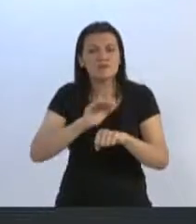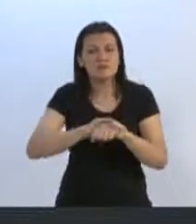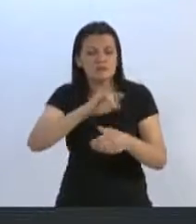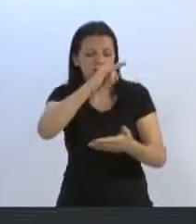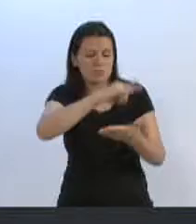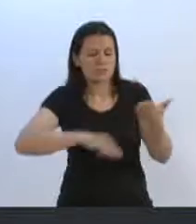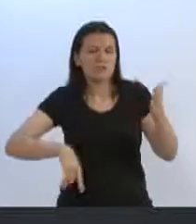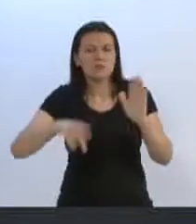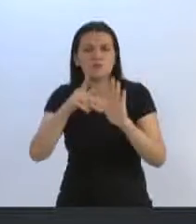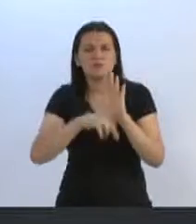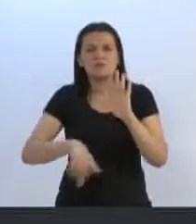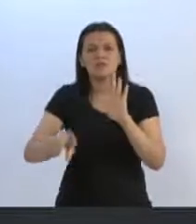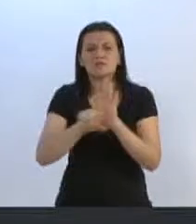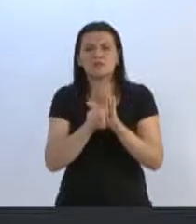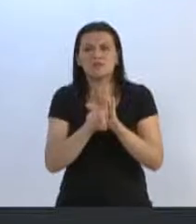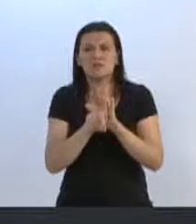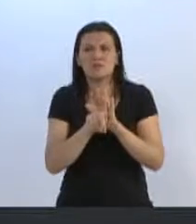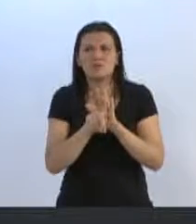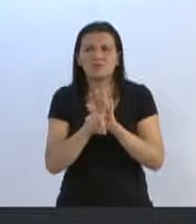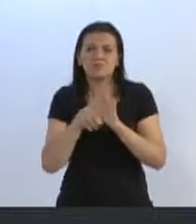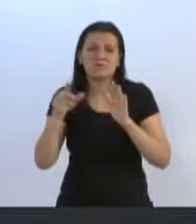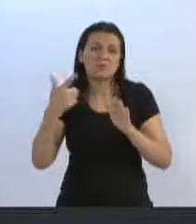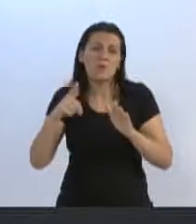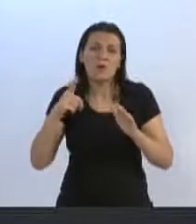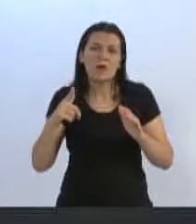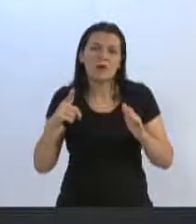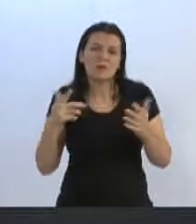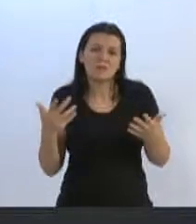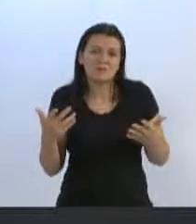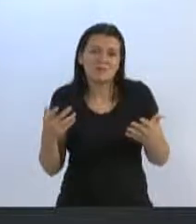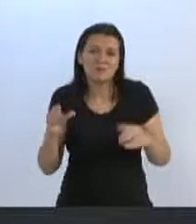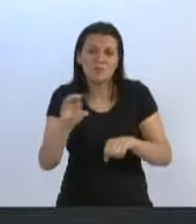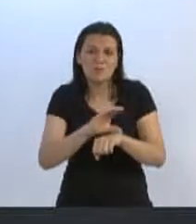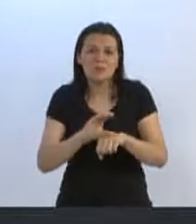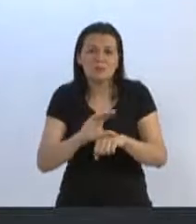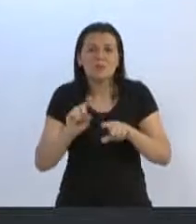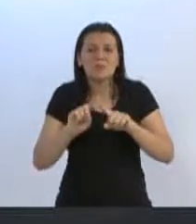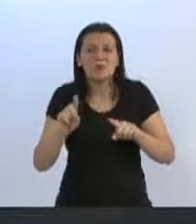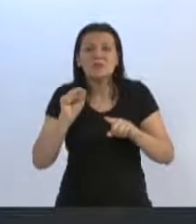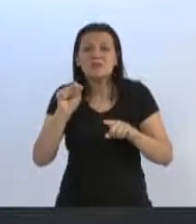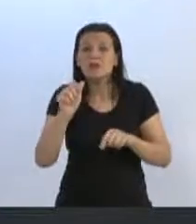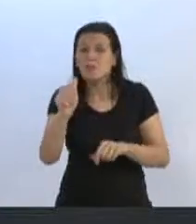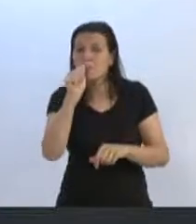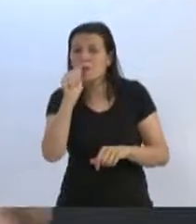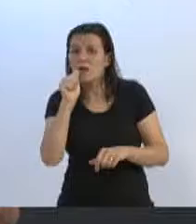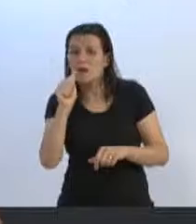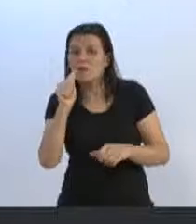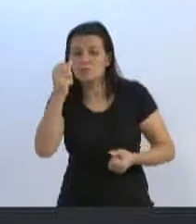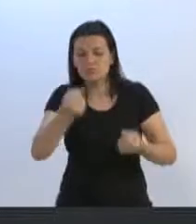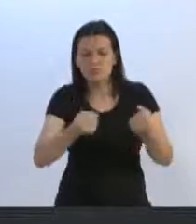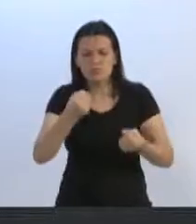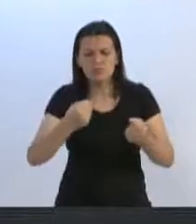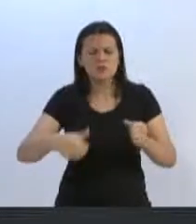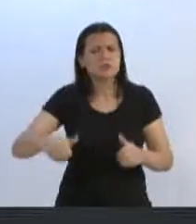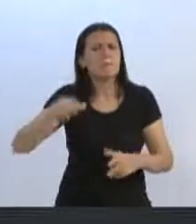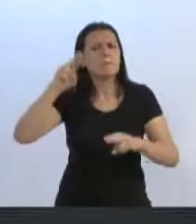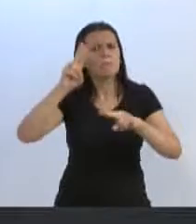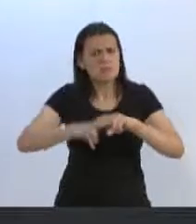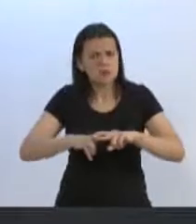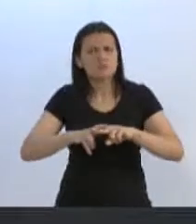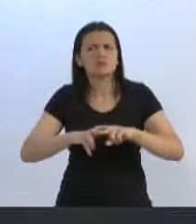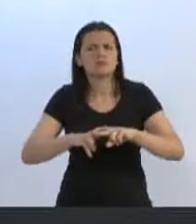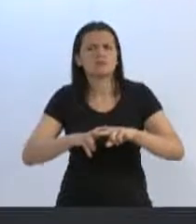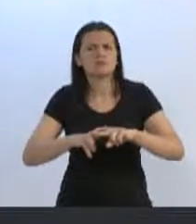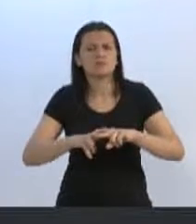que saberíamos que seria inconstitucional nessa Casa Legislativa, porque quem bebe e dirige deveria ser preso, e incondicionalmente, no meu ponto de vista. Nós temos